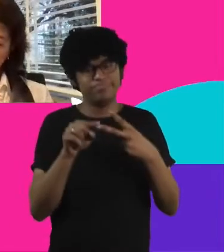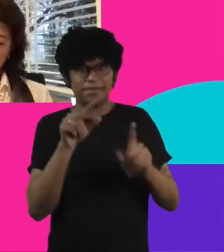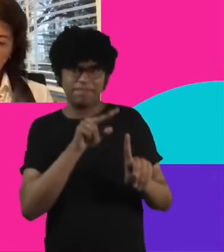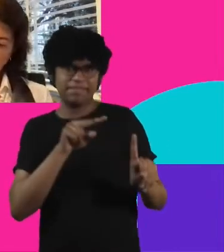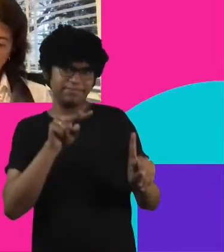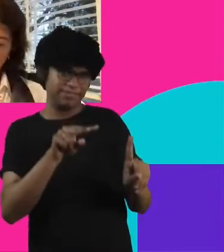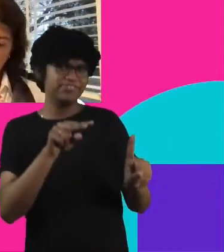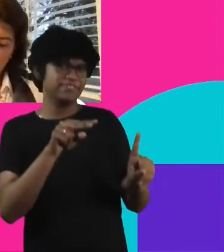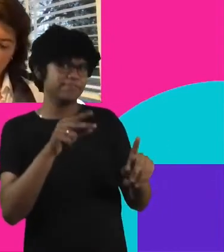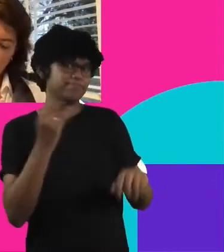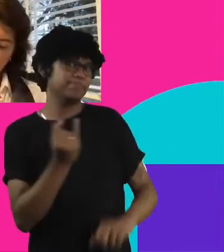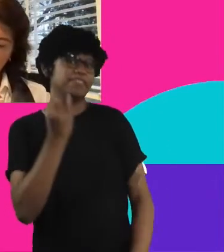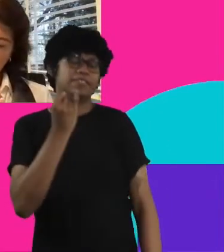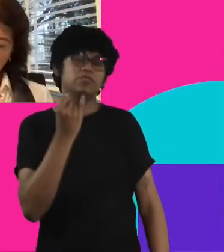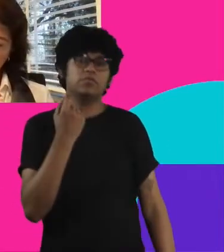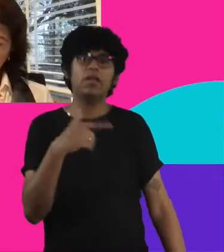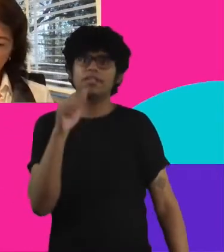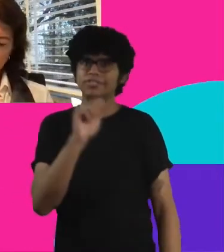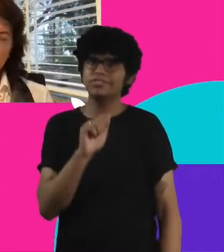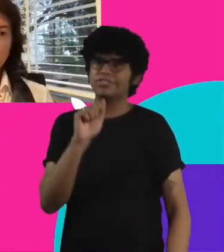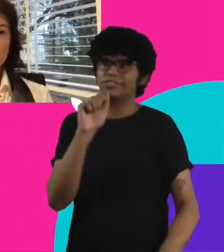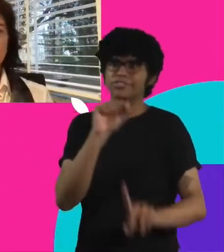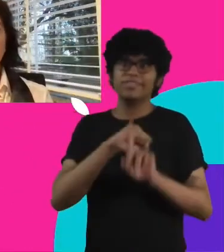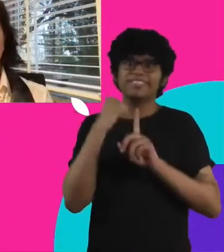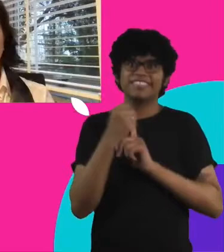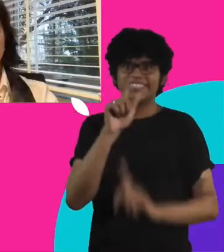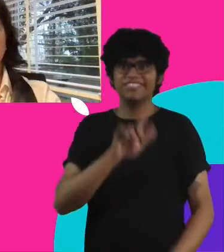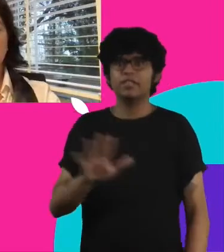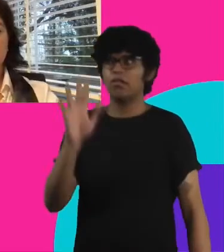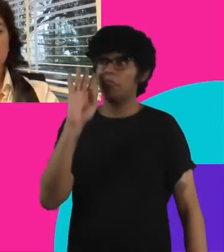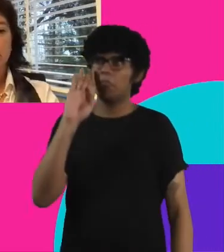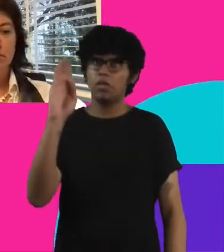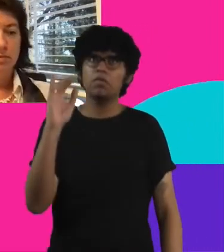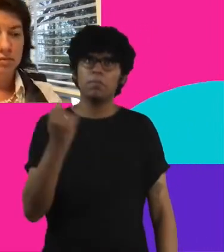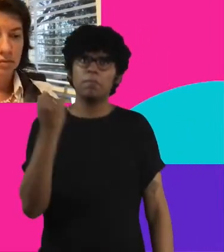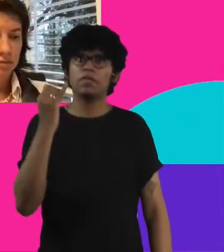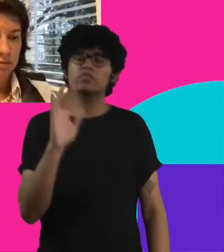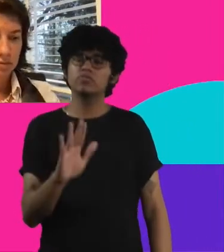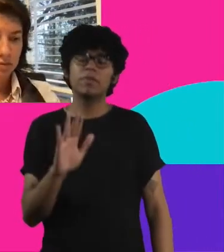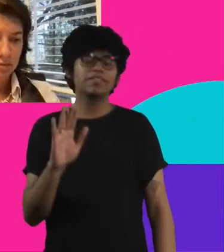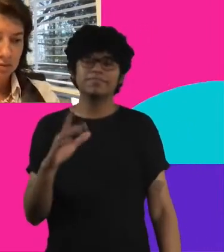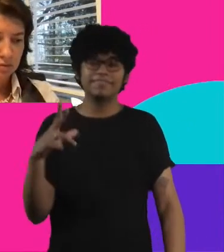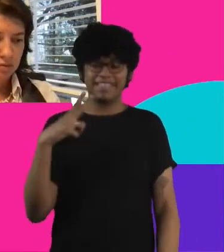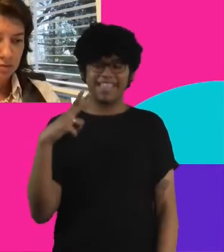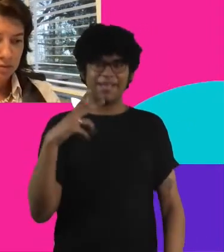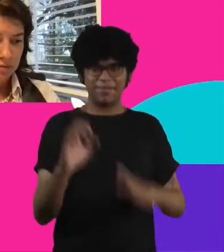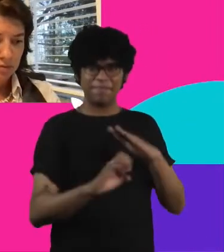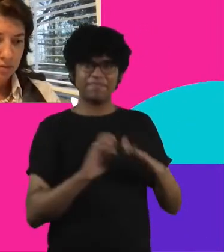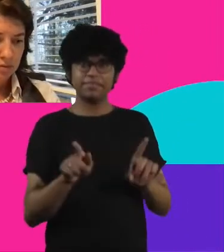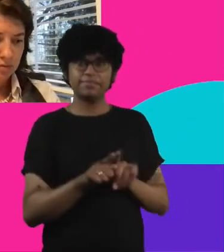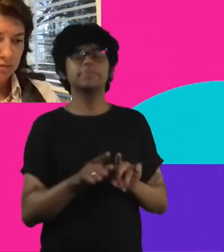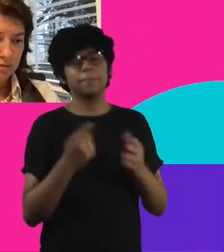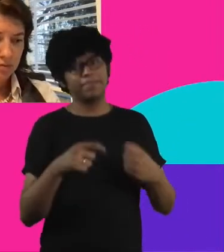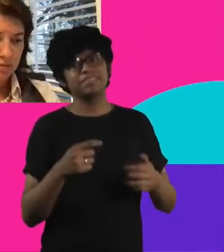importante a gente trabalhar. A gente fala muito da sociedade em geral, e é importante, mas nas empresas privadas também é um assunto que a gente tem que tratar e